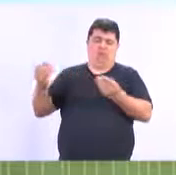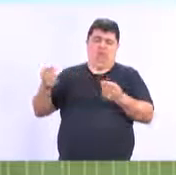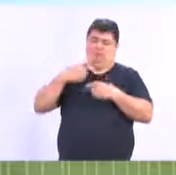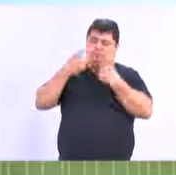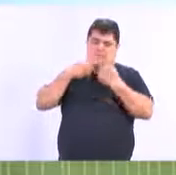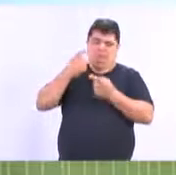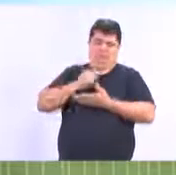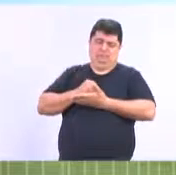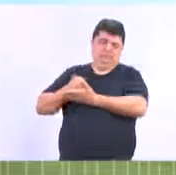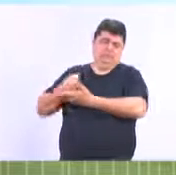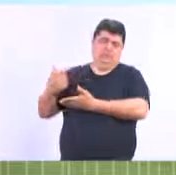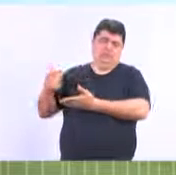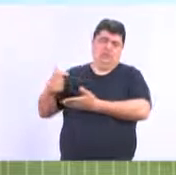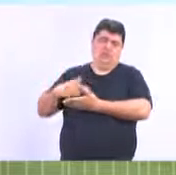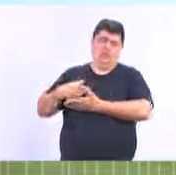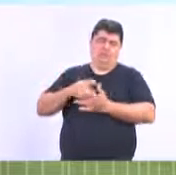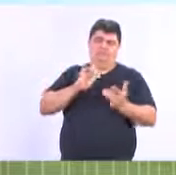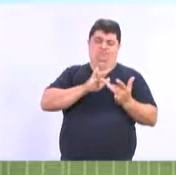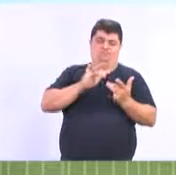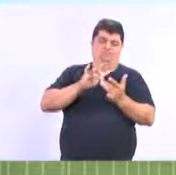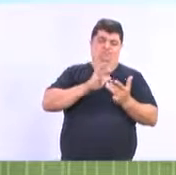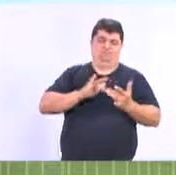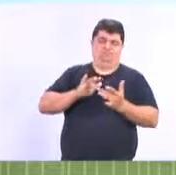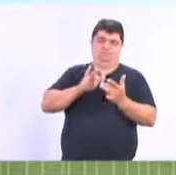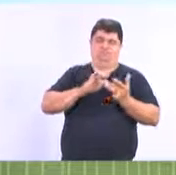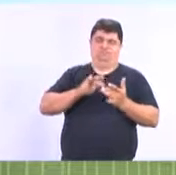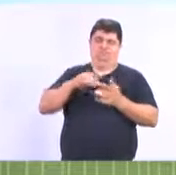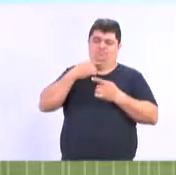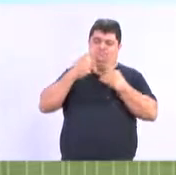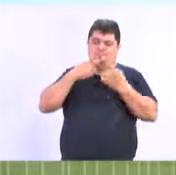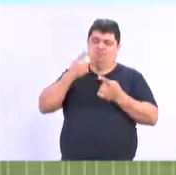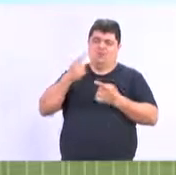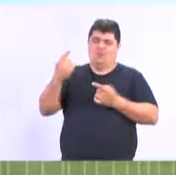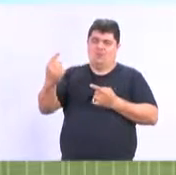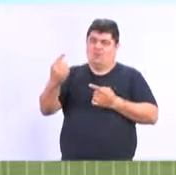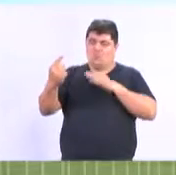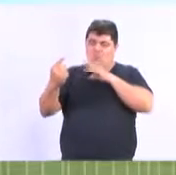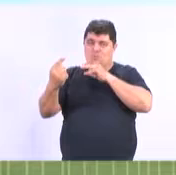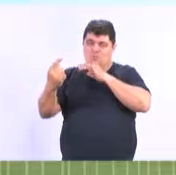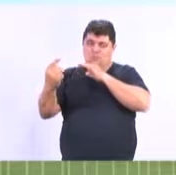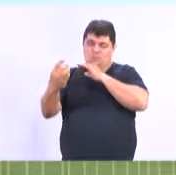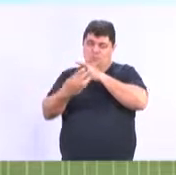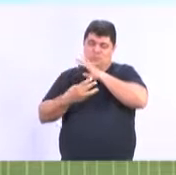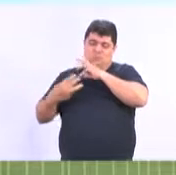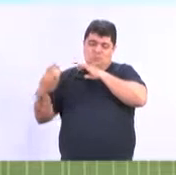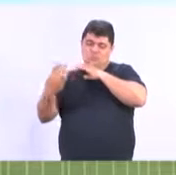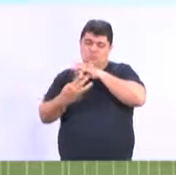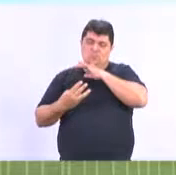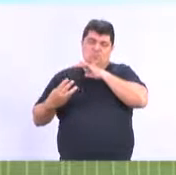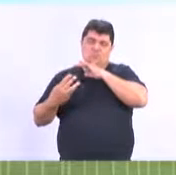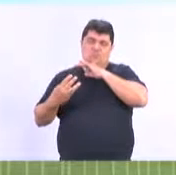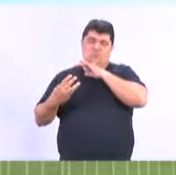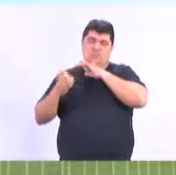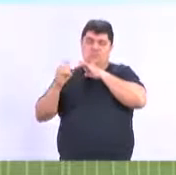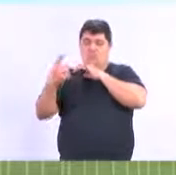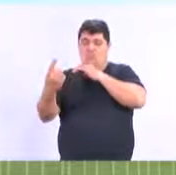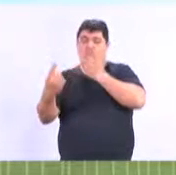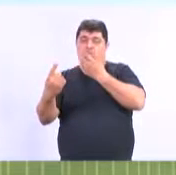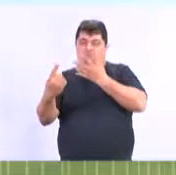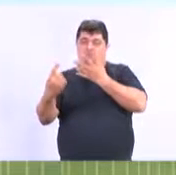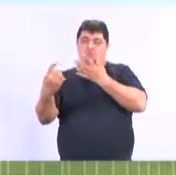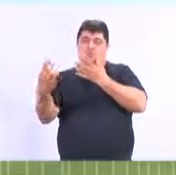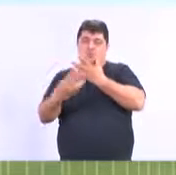três começam a conversar um com o outro, e quando um fica ruim, vai influenciando nos outros. Aumenta a dívida da